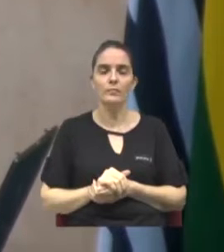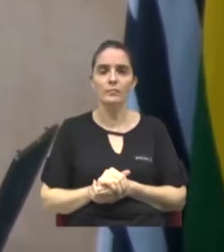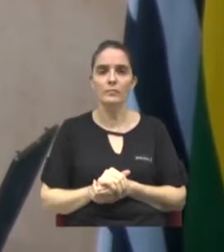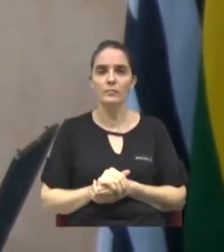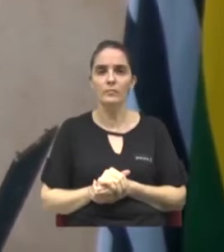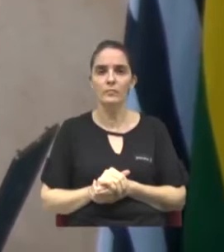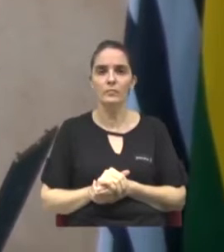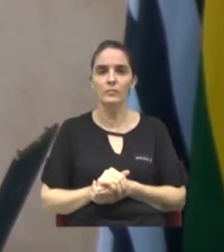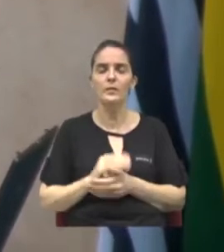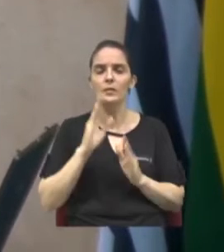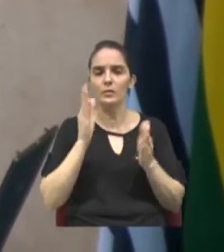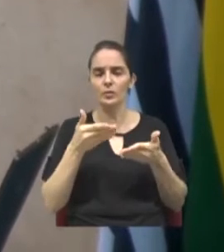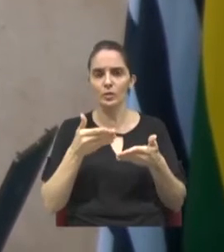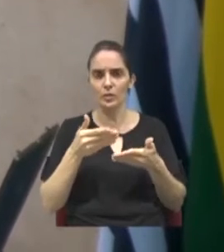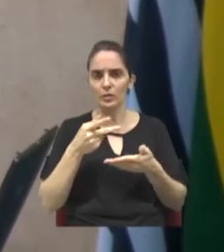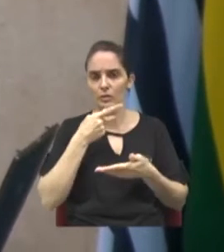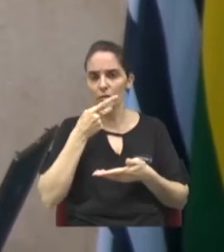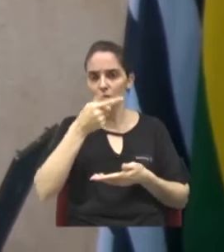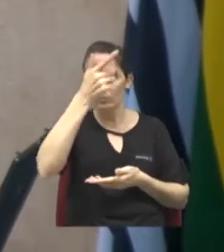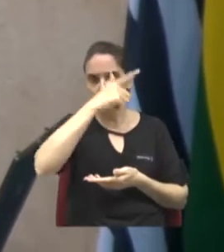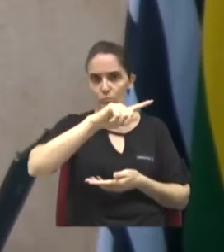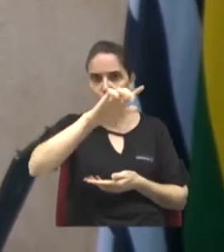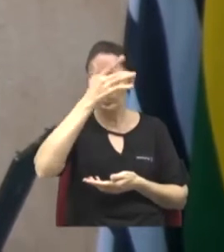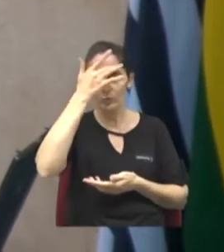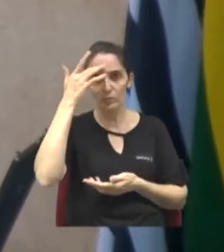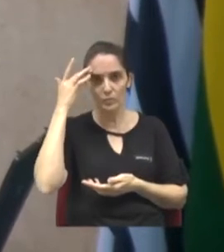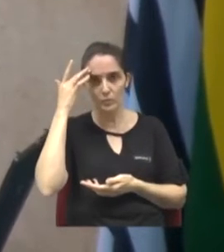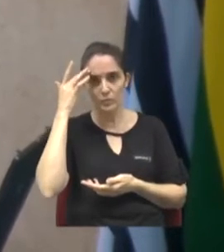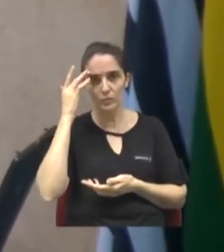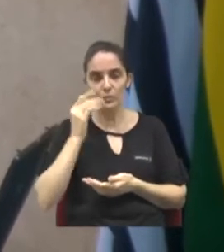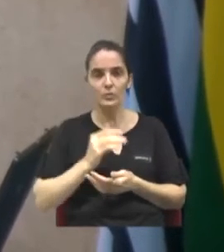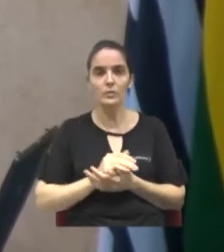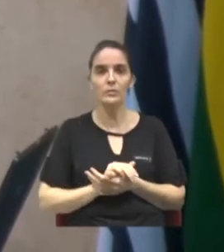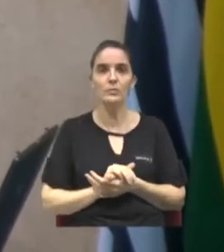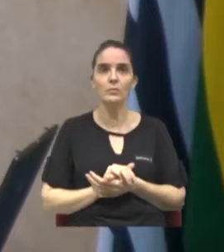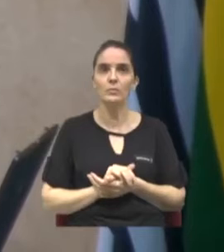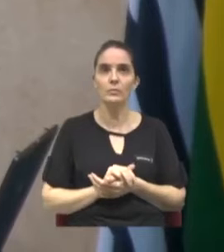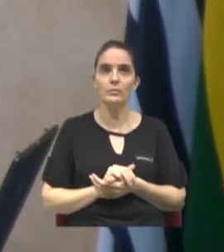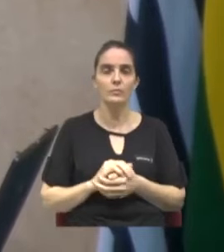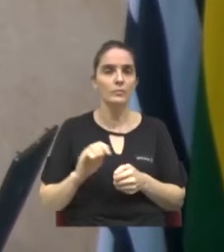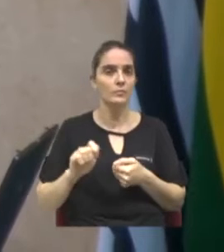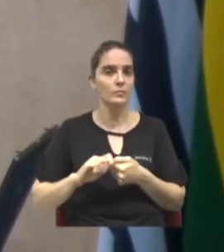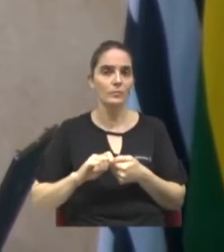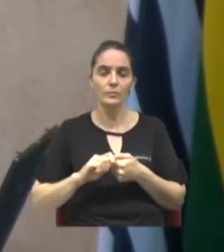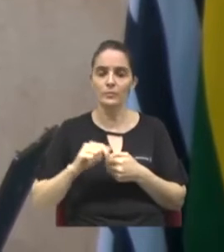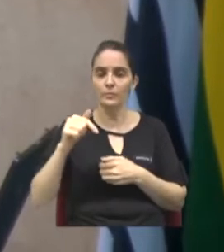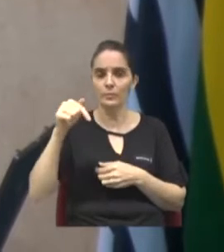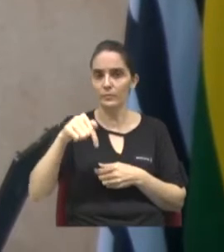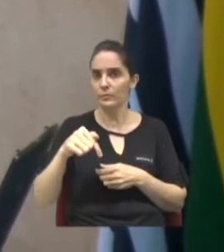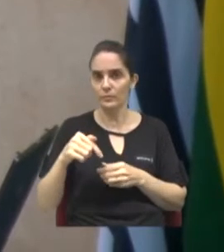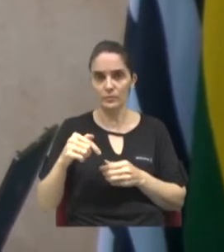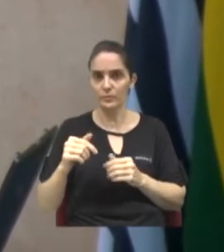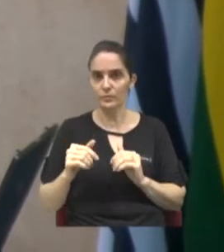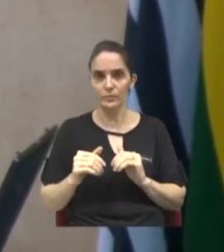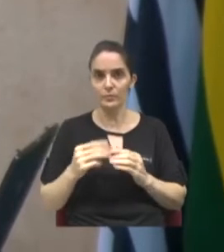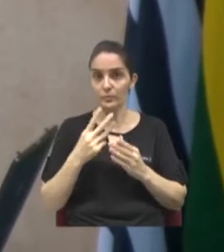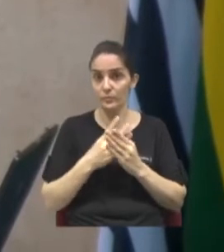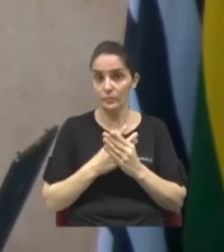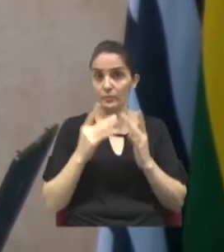alguns contatos de fora, manter e não fazer nesta casa. Mas a doutora Nilce